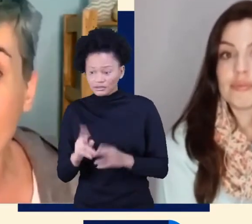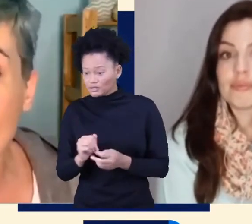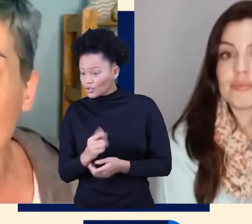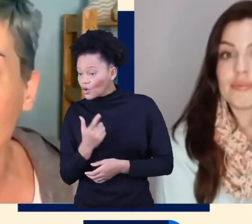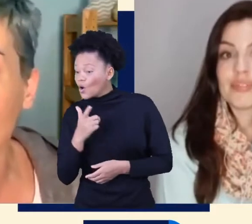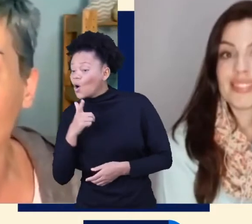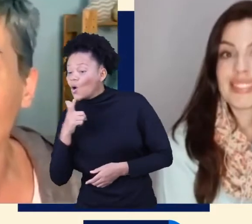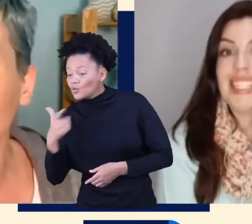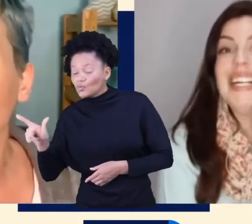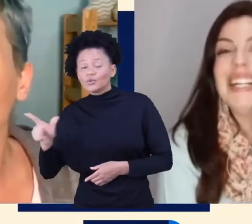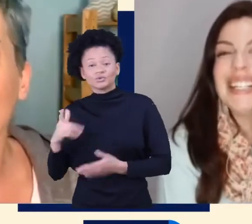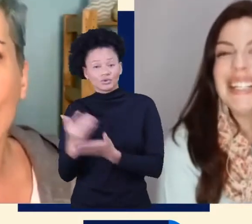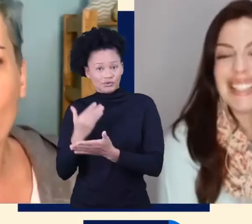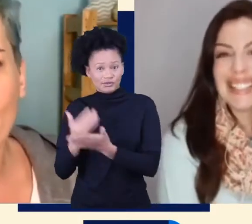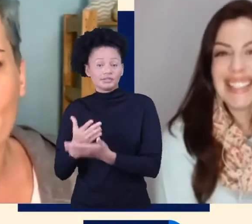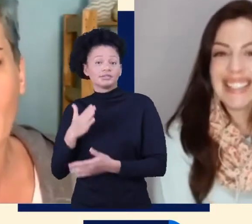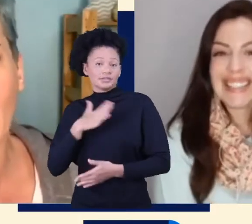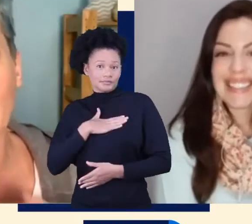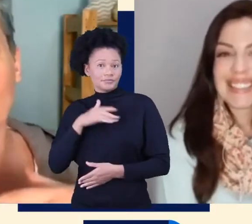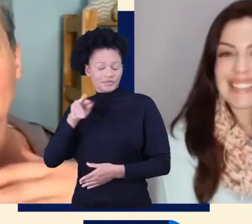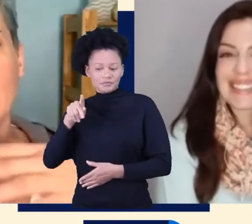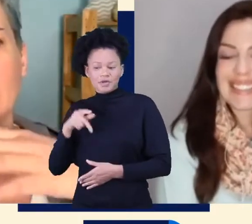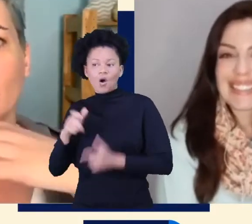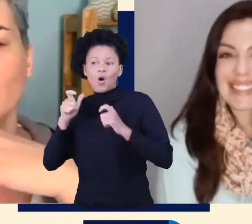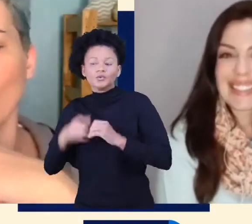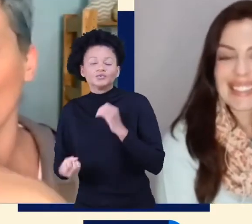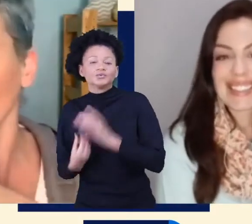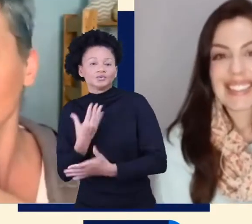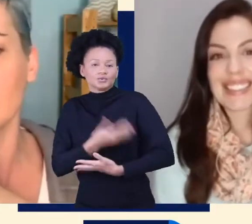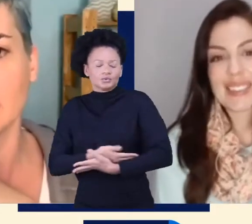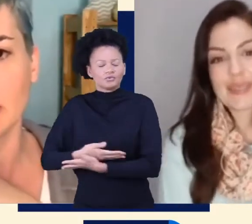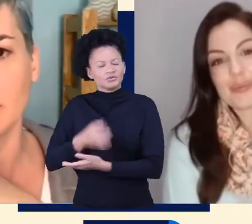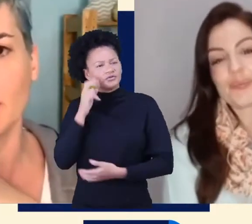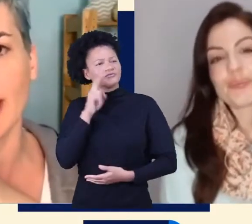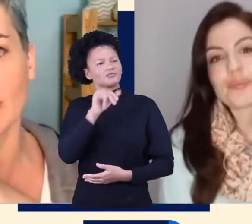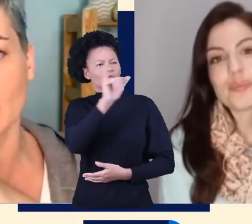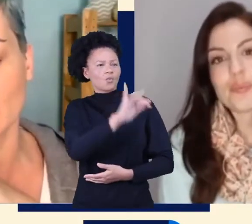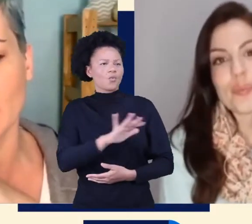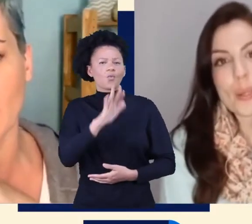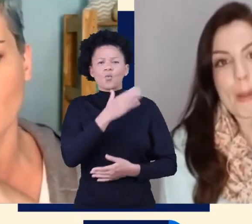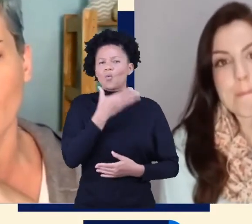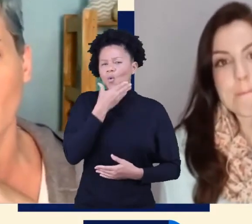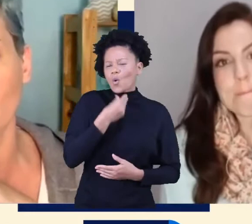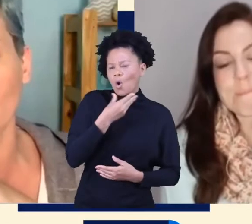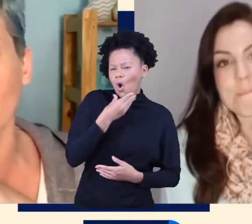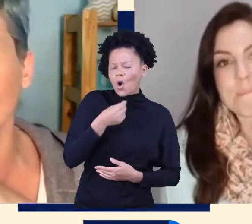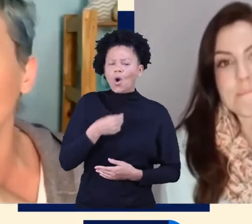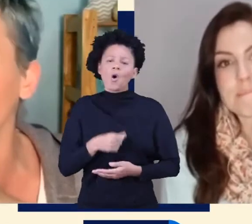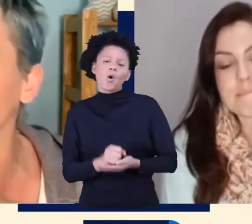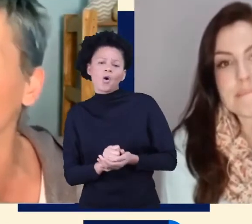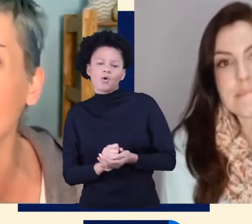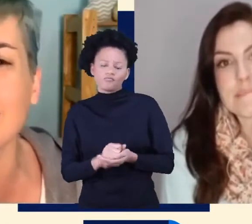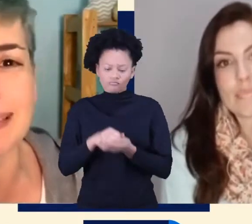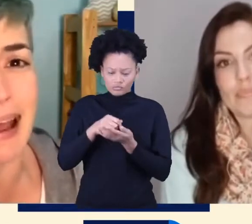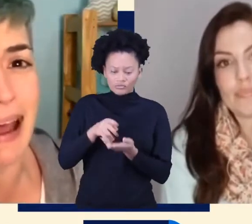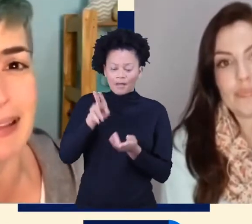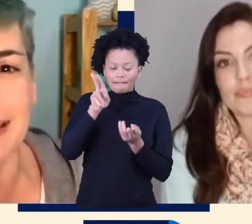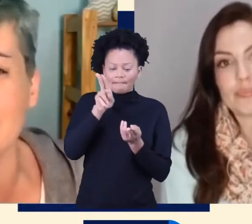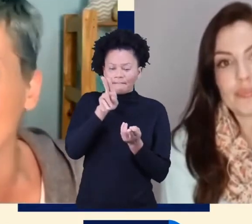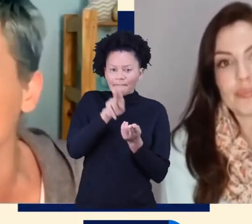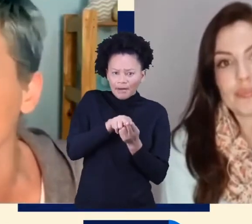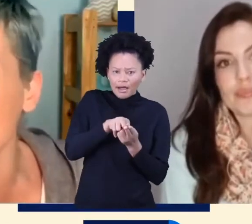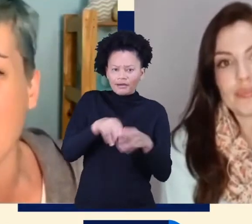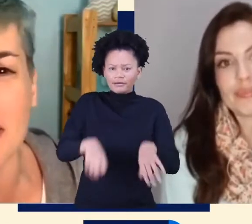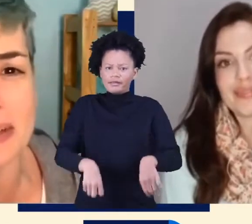eu lembro que, quando eu vi aquela ilustração do homem em cima da mulher, os dois debaixo do cobertor, eu falei,